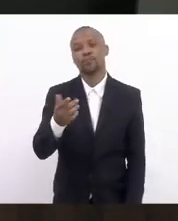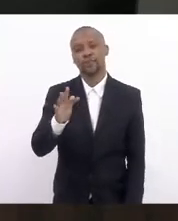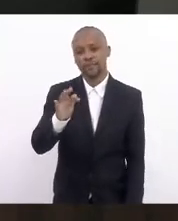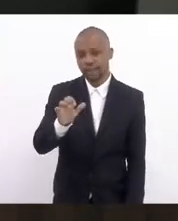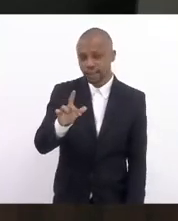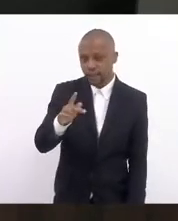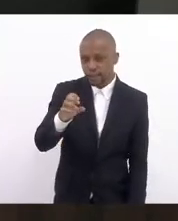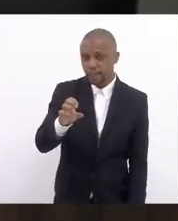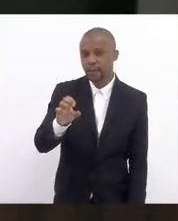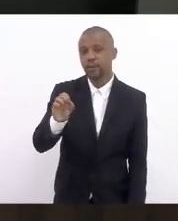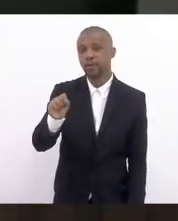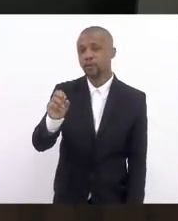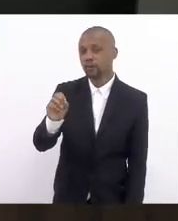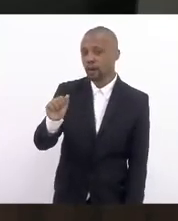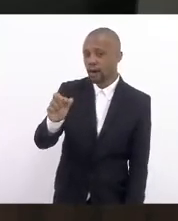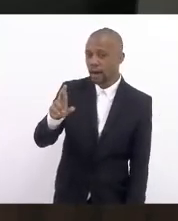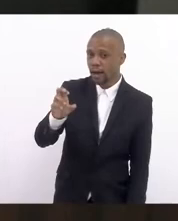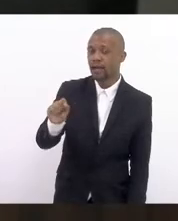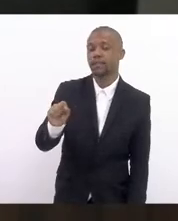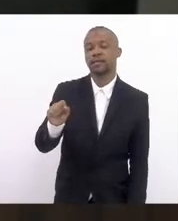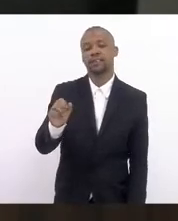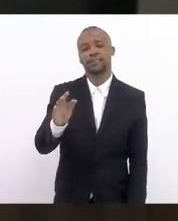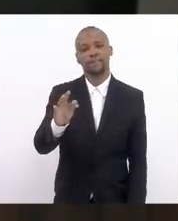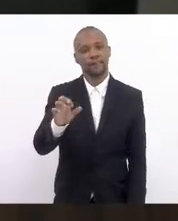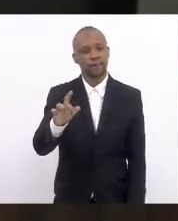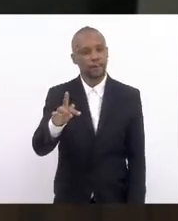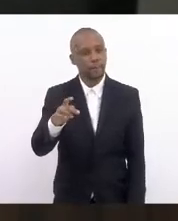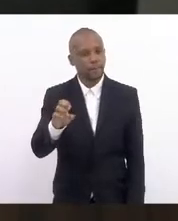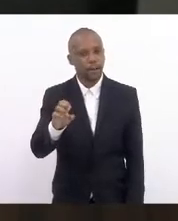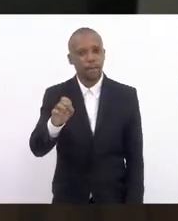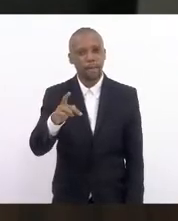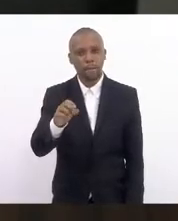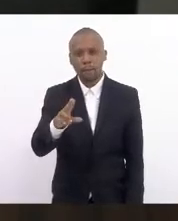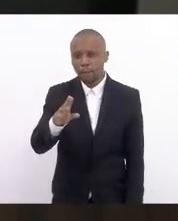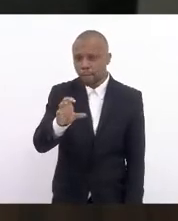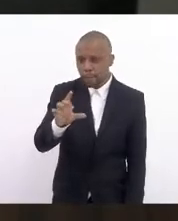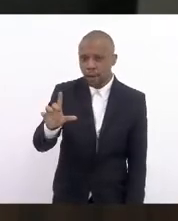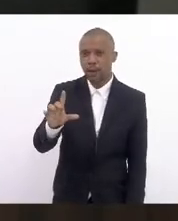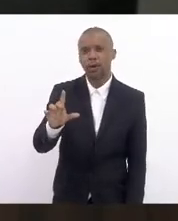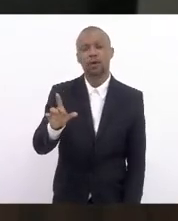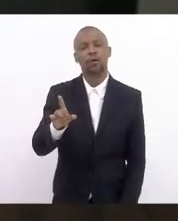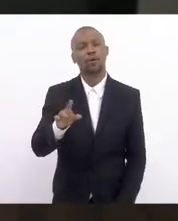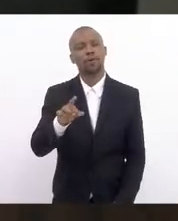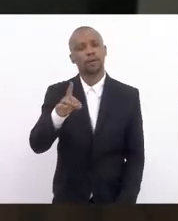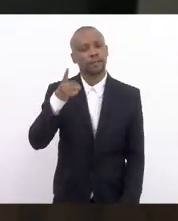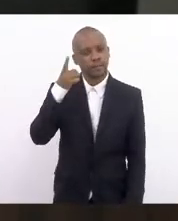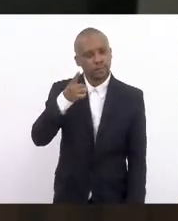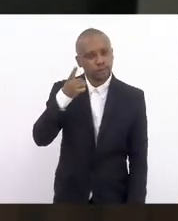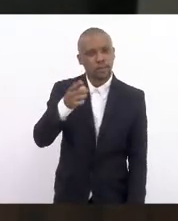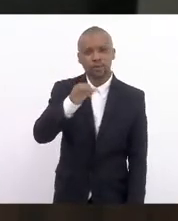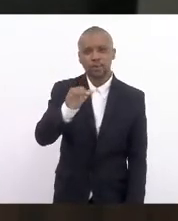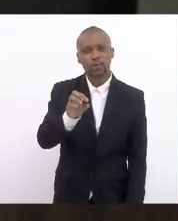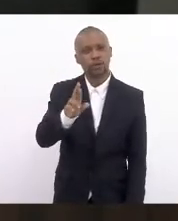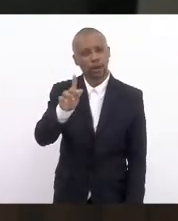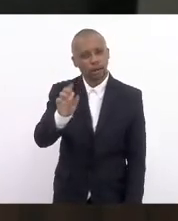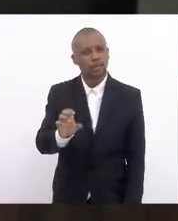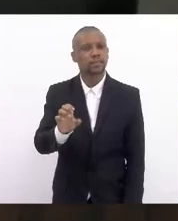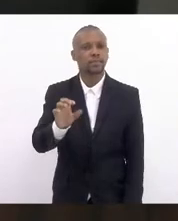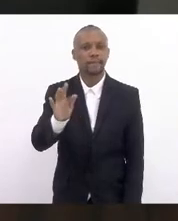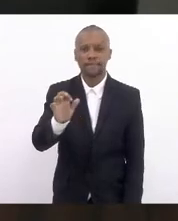Felipe Pobel, deputado Gustavo Schmidt, deputado Jair Bittencourt, deputado Jorge Felipe Neto, deputado